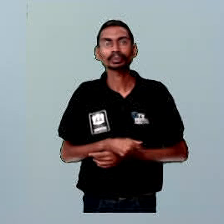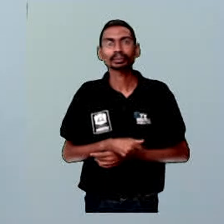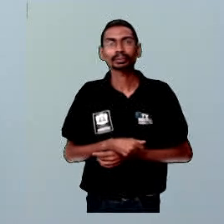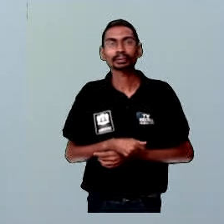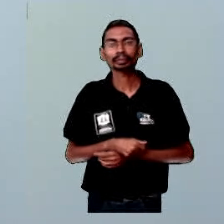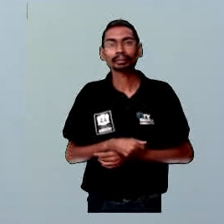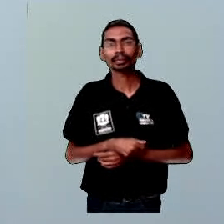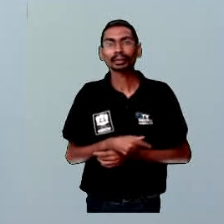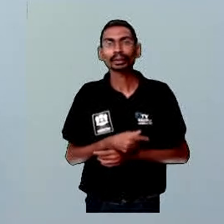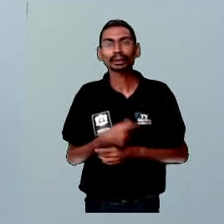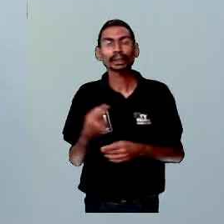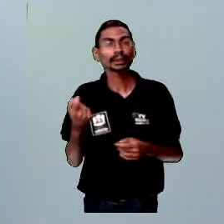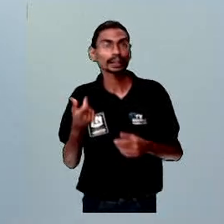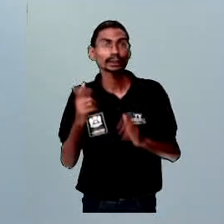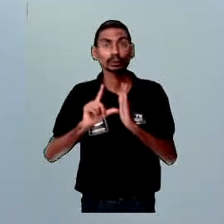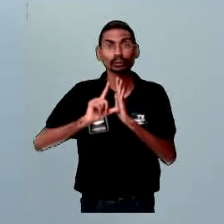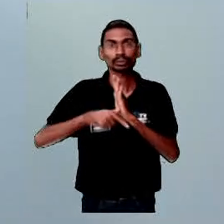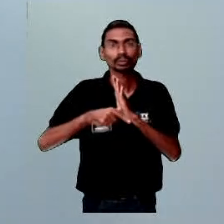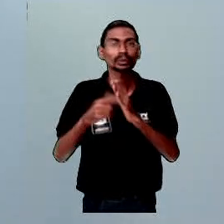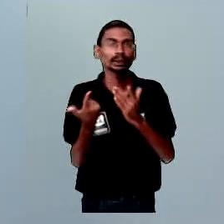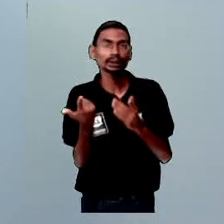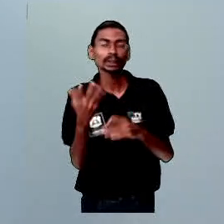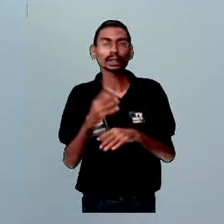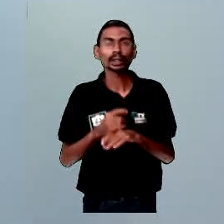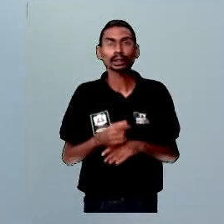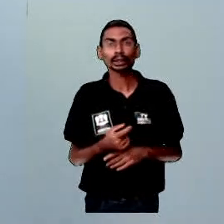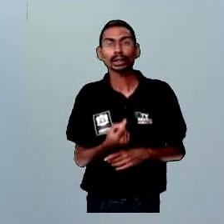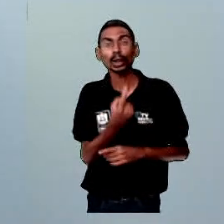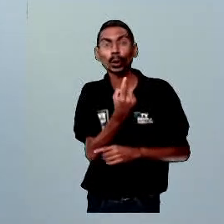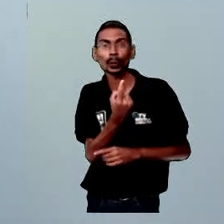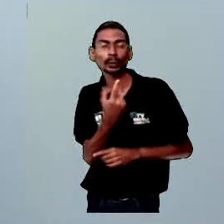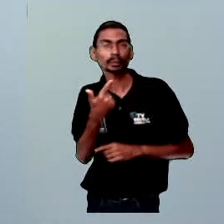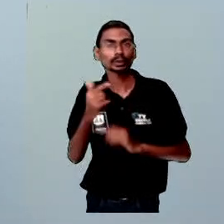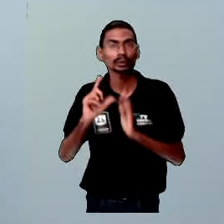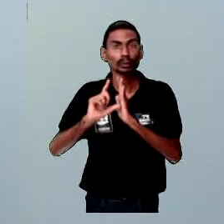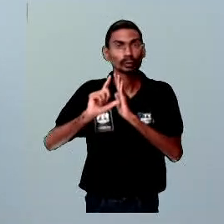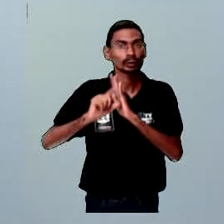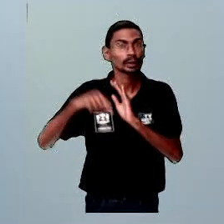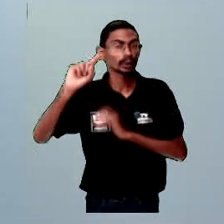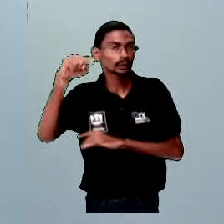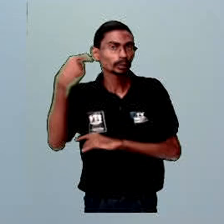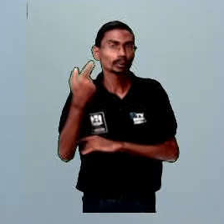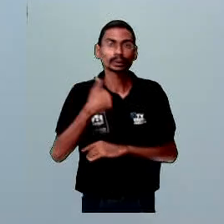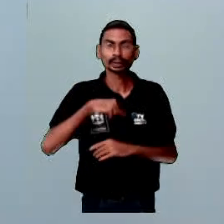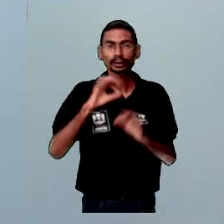determinar o sucessor, é acrescentar uma unidade em cada um desses números. Aqui a gente vai ter,